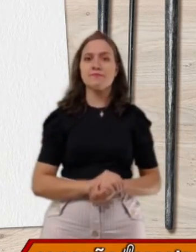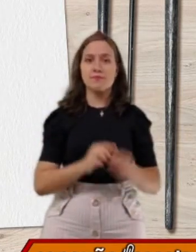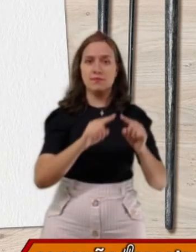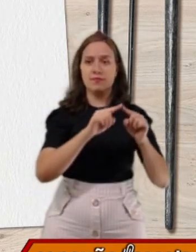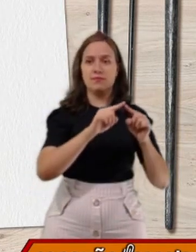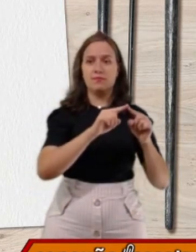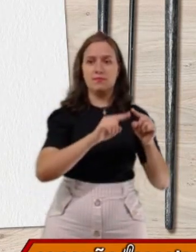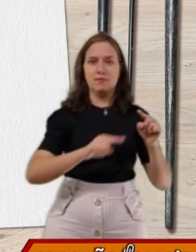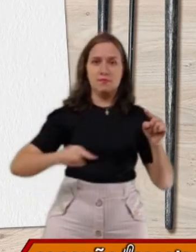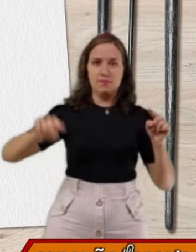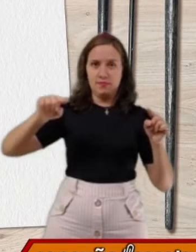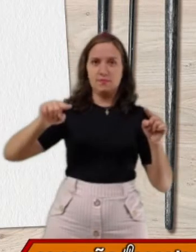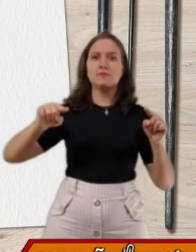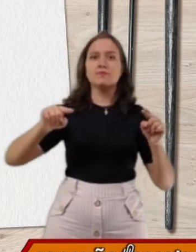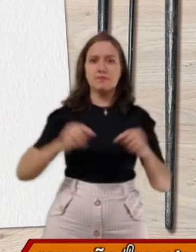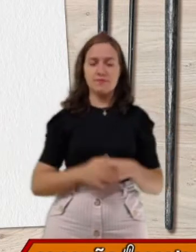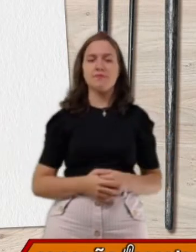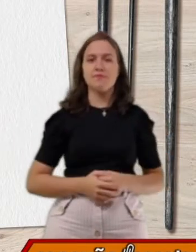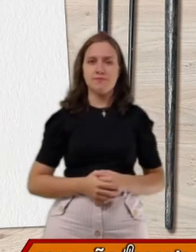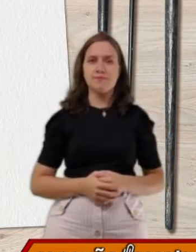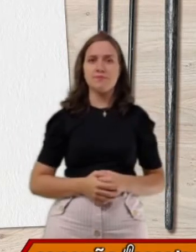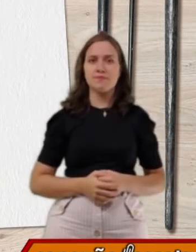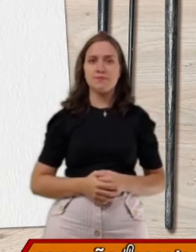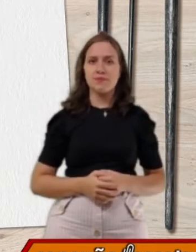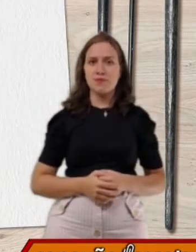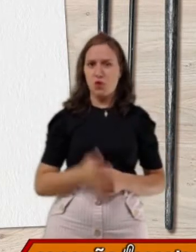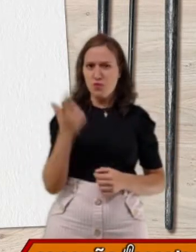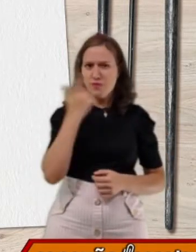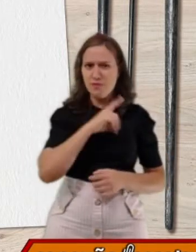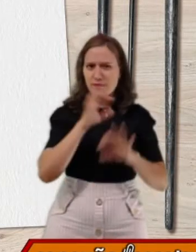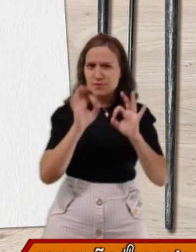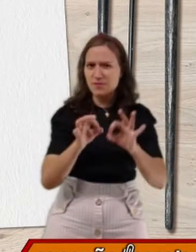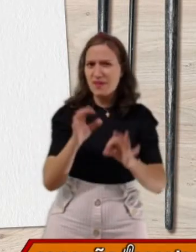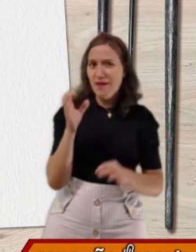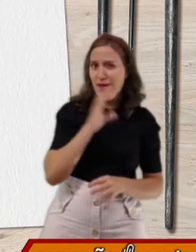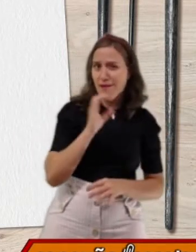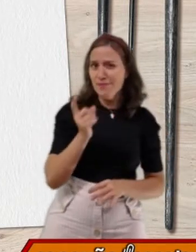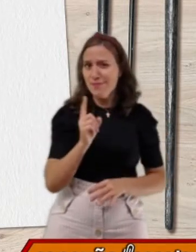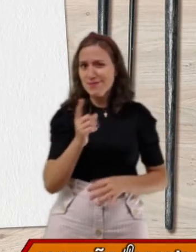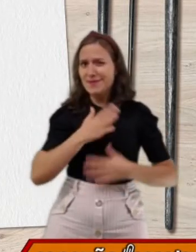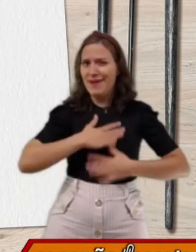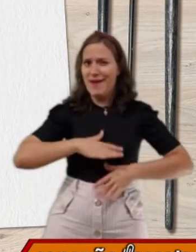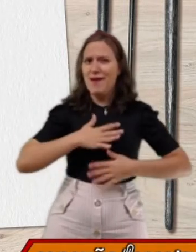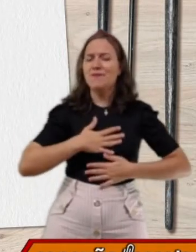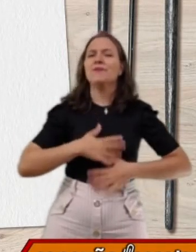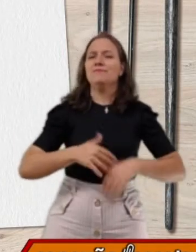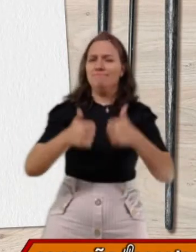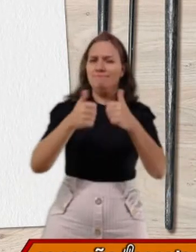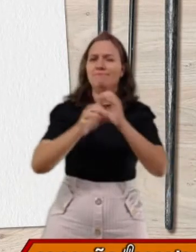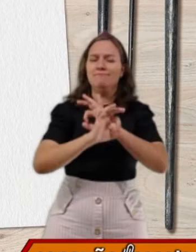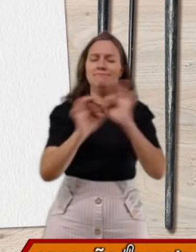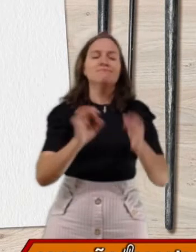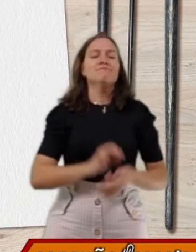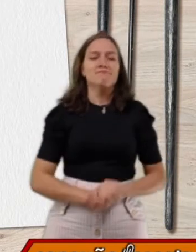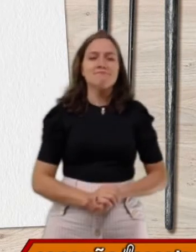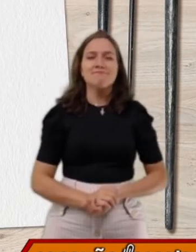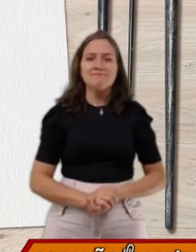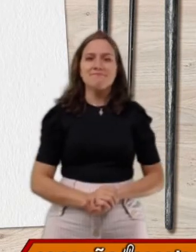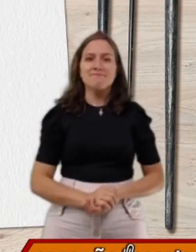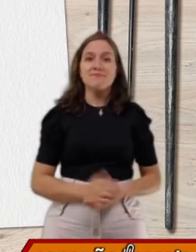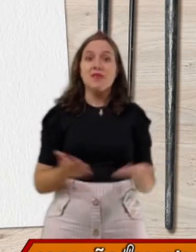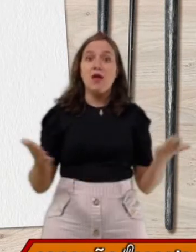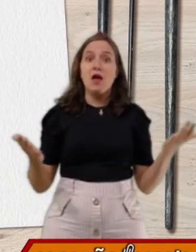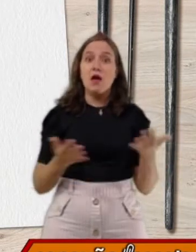oval em baixo tá junto comigo tá rápido tá fazendo aí show de bola aqui eu vou